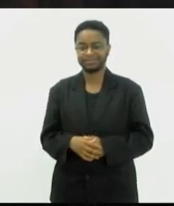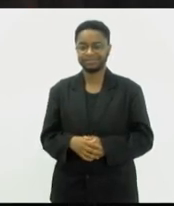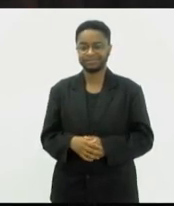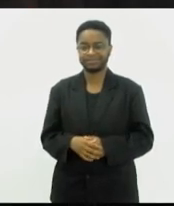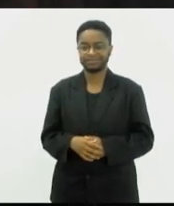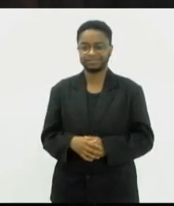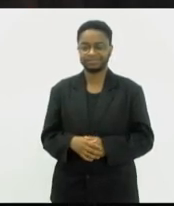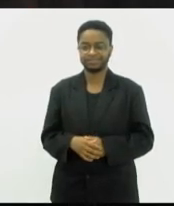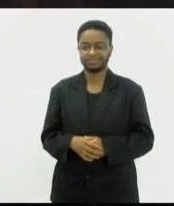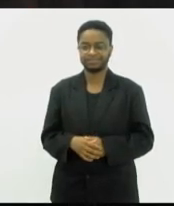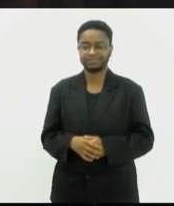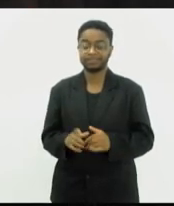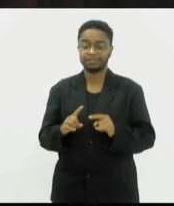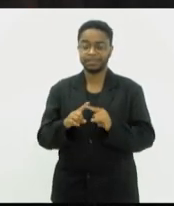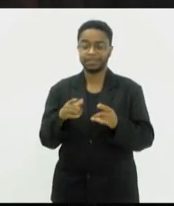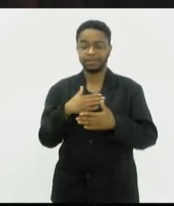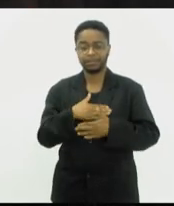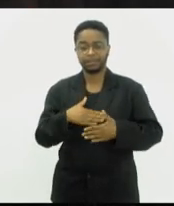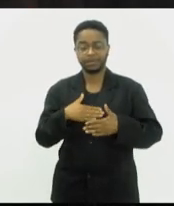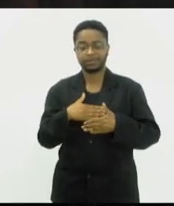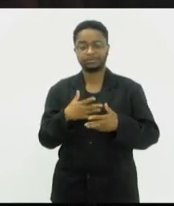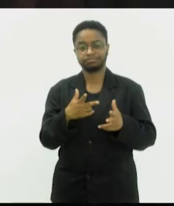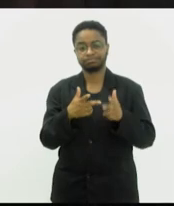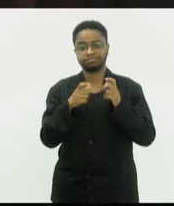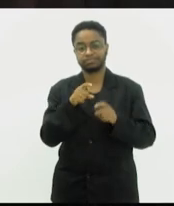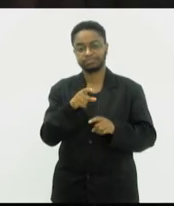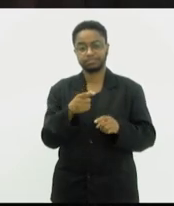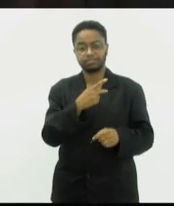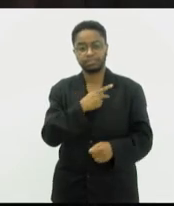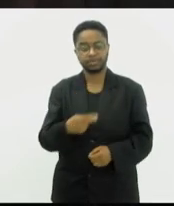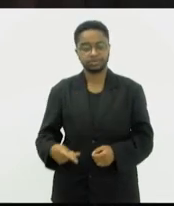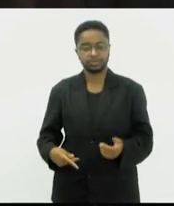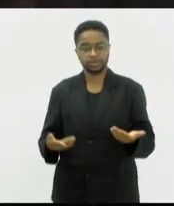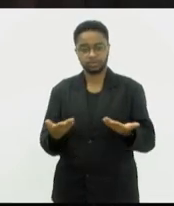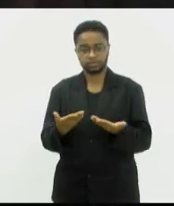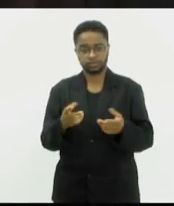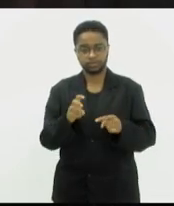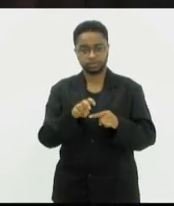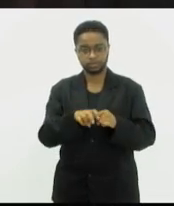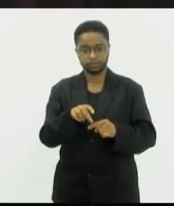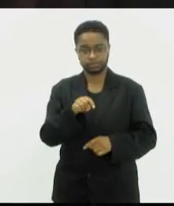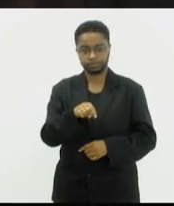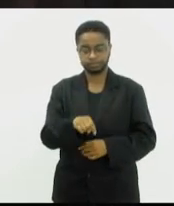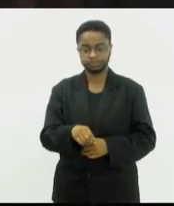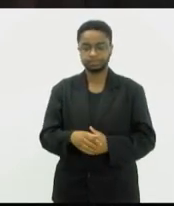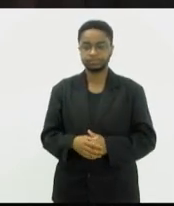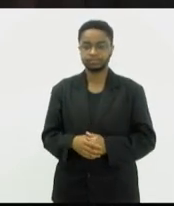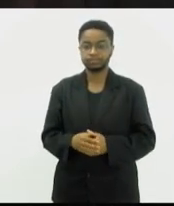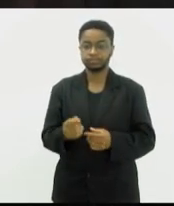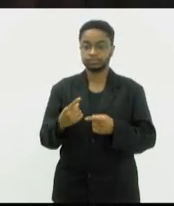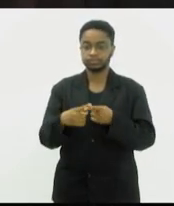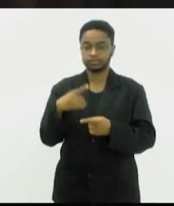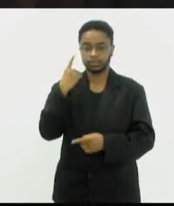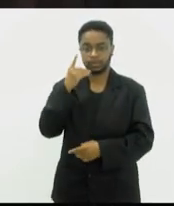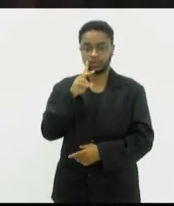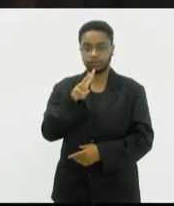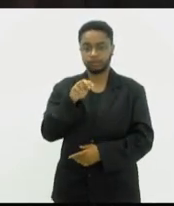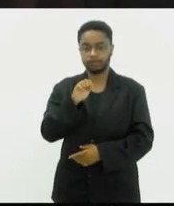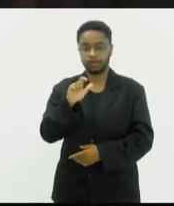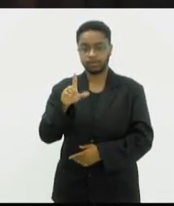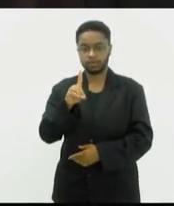Mas é um prazer vê-lo presidindo o expediente inicial, visto que o deputado